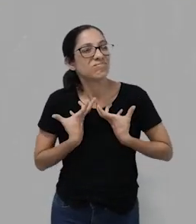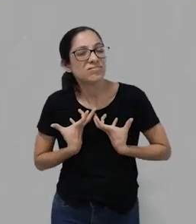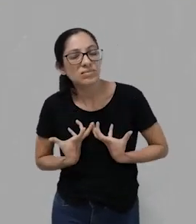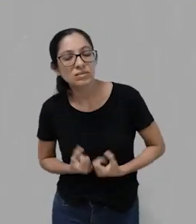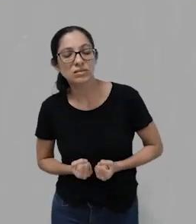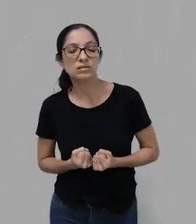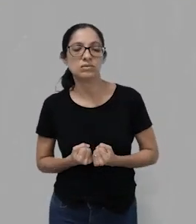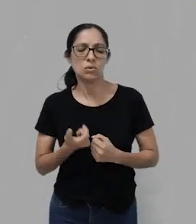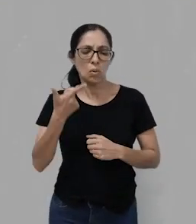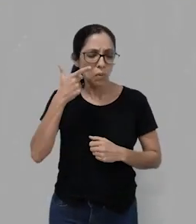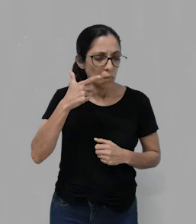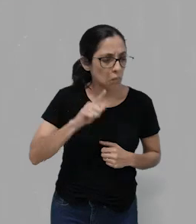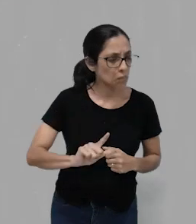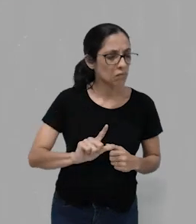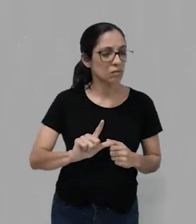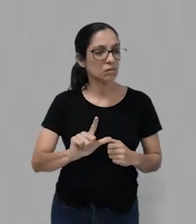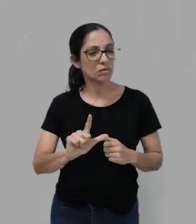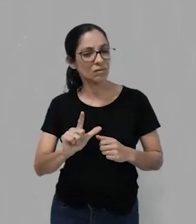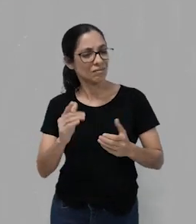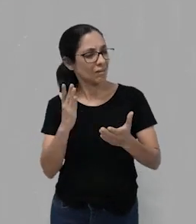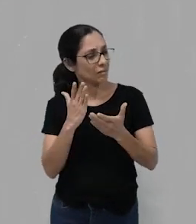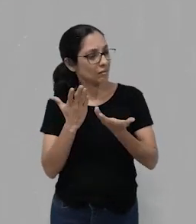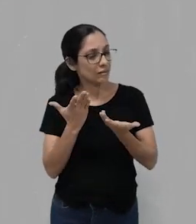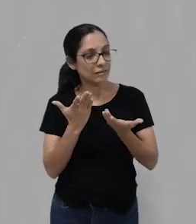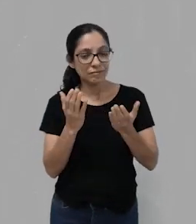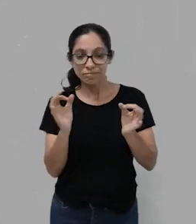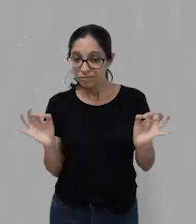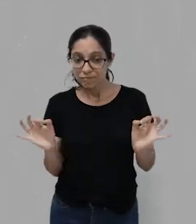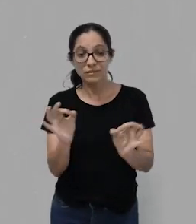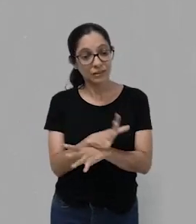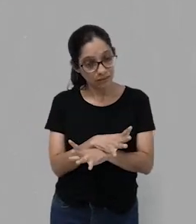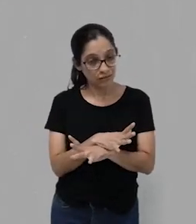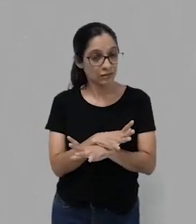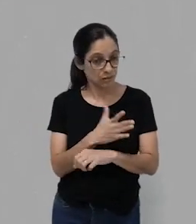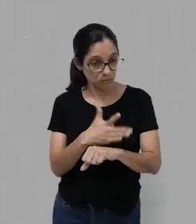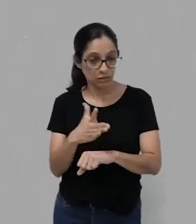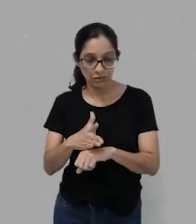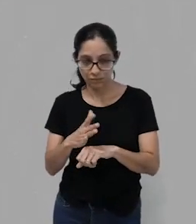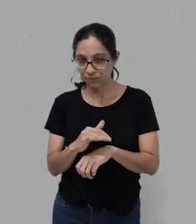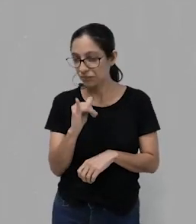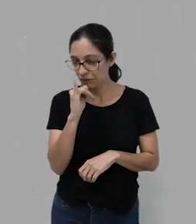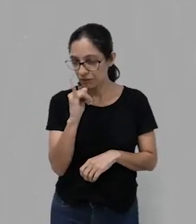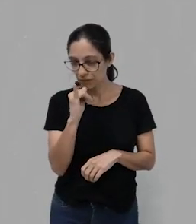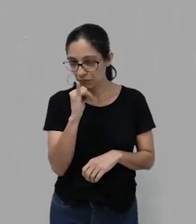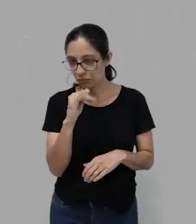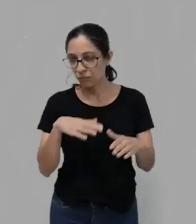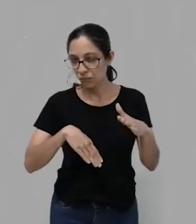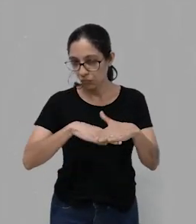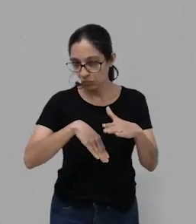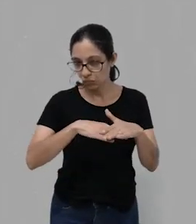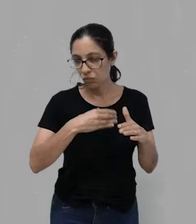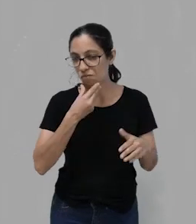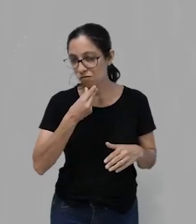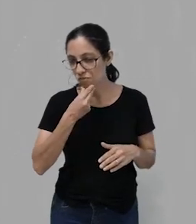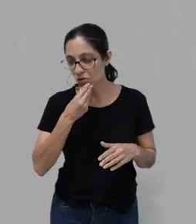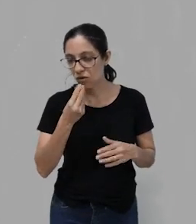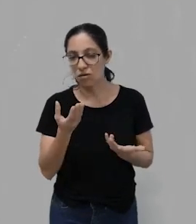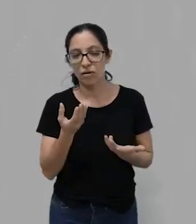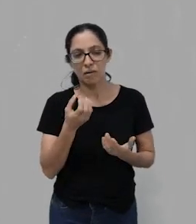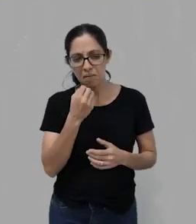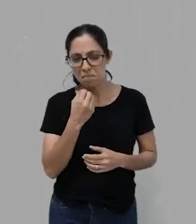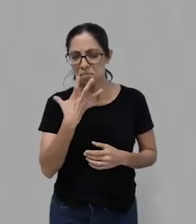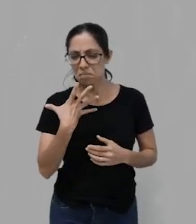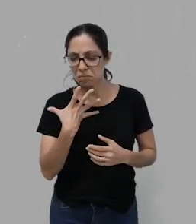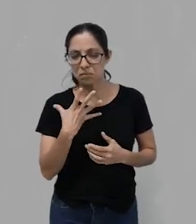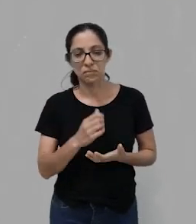levar aquele treino ali por mais tempo, aquela prova ali por mais tempo. Um jogador de futebol, por exemplo, bem condicionado. Campo de futebol tem em